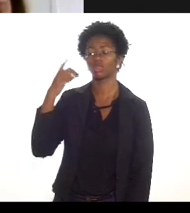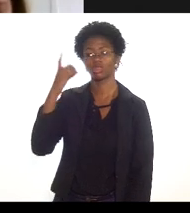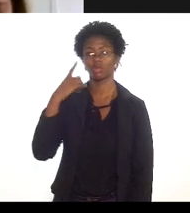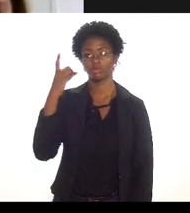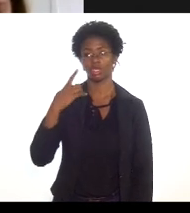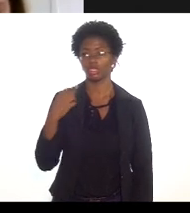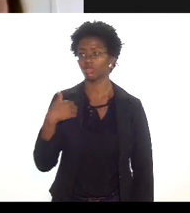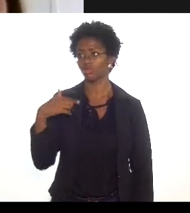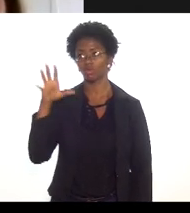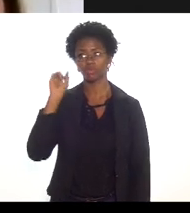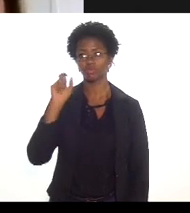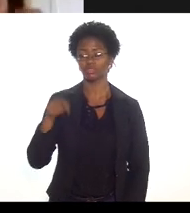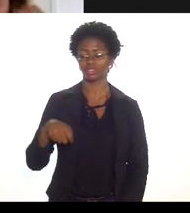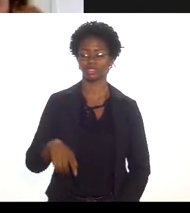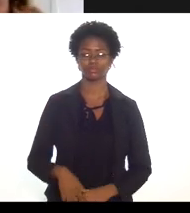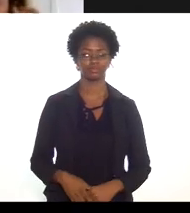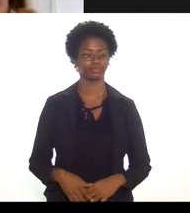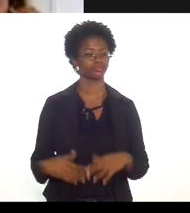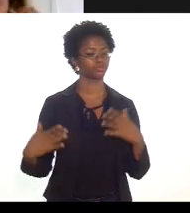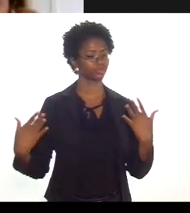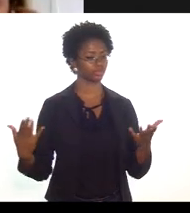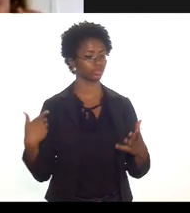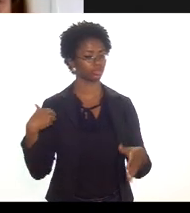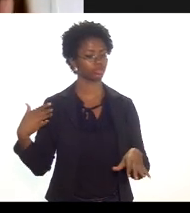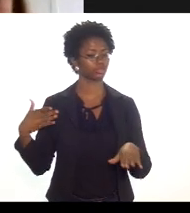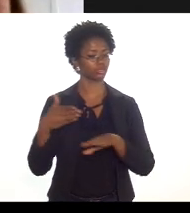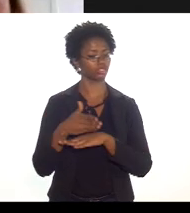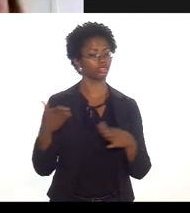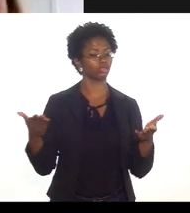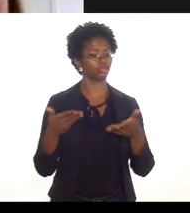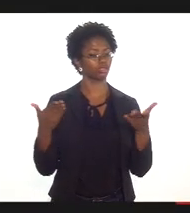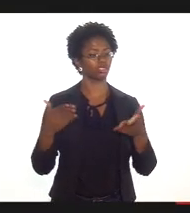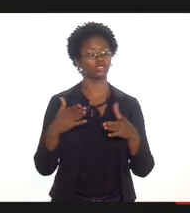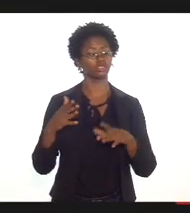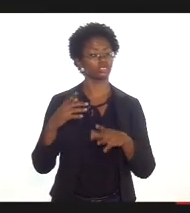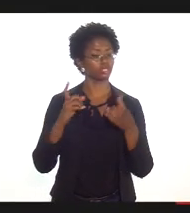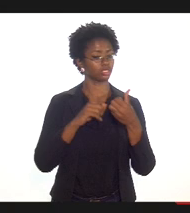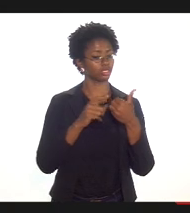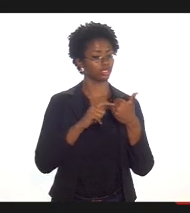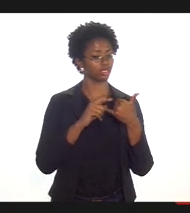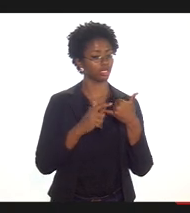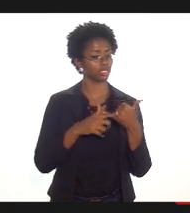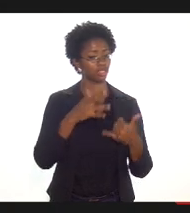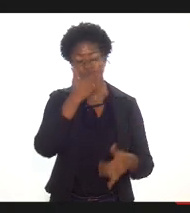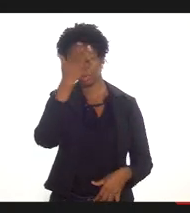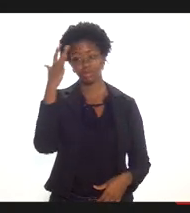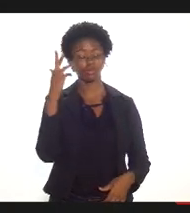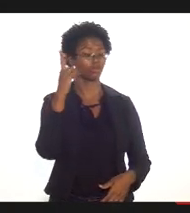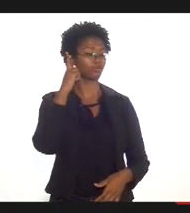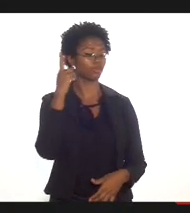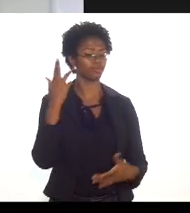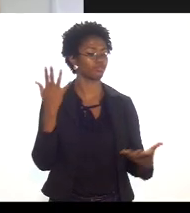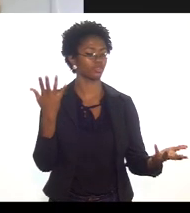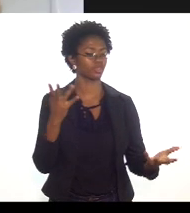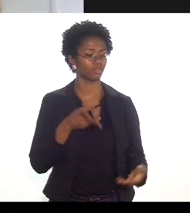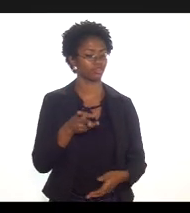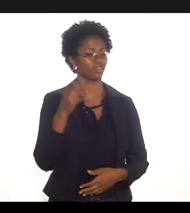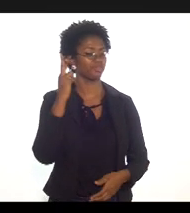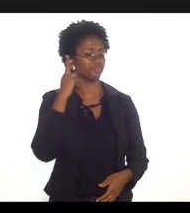ouvindo. Eu entrei pelo celular e também as pessoas não estavam me ouvindo. Então, acho que.